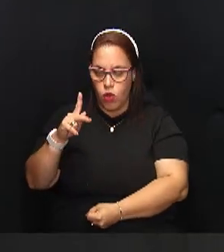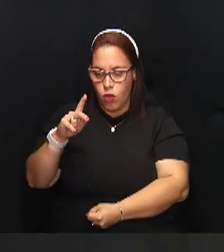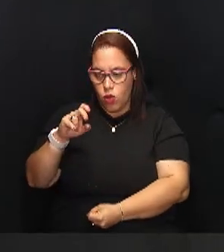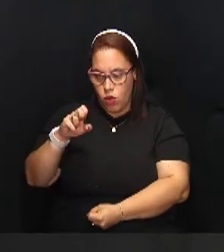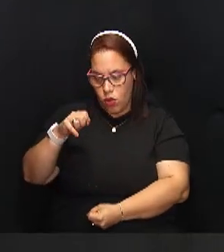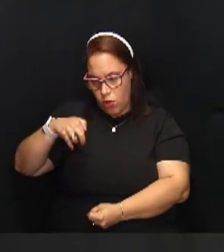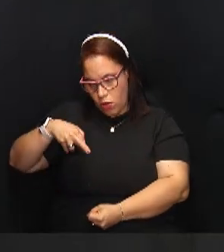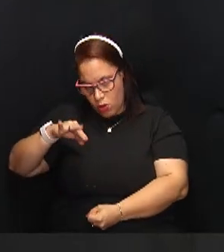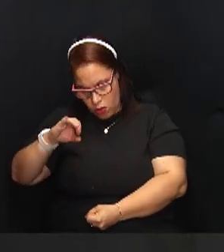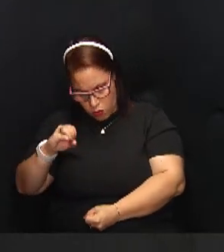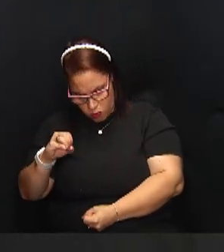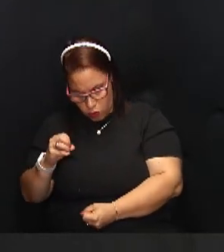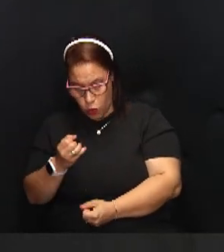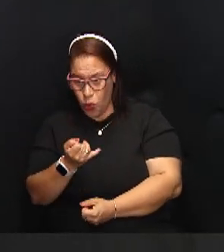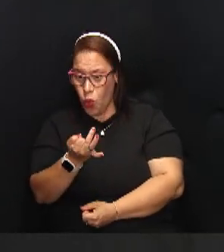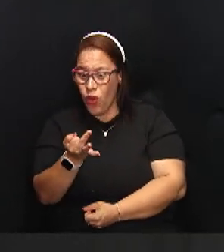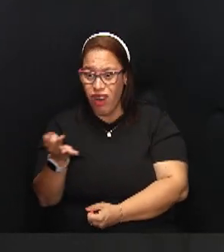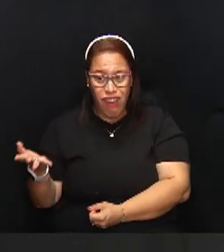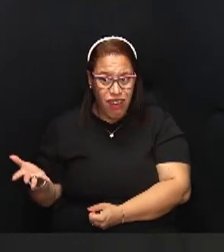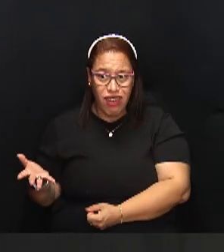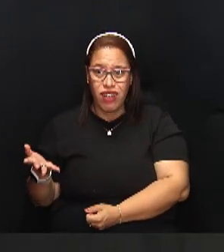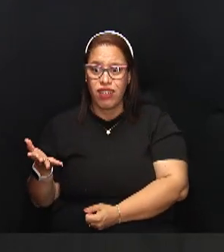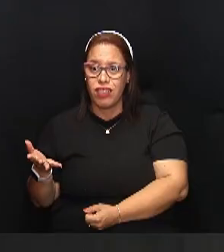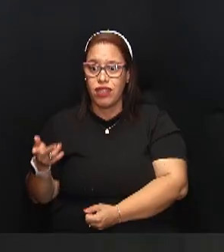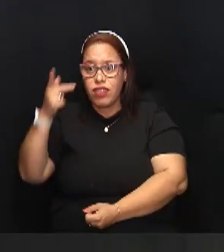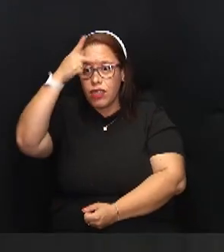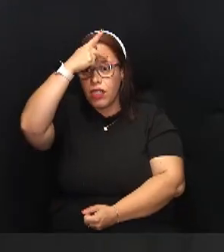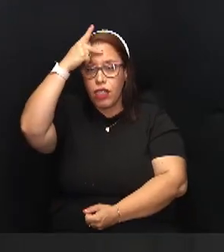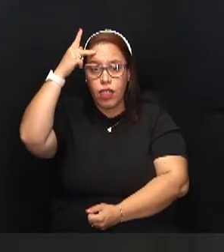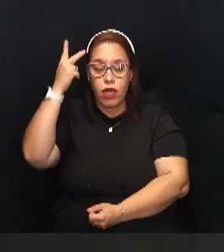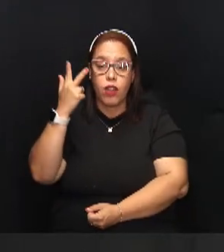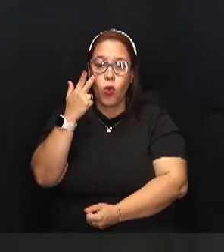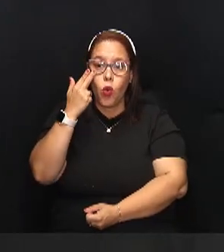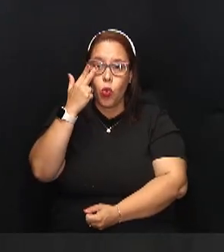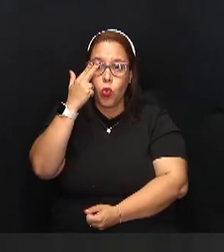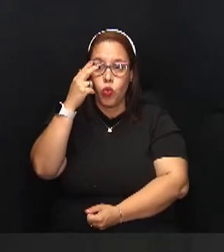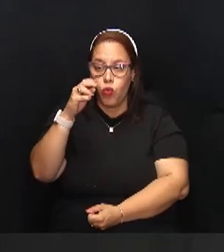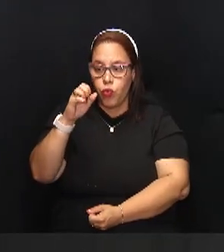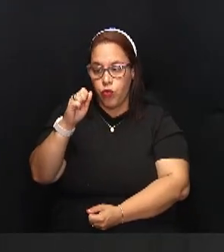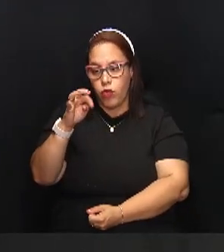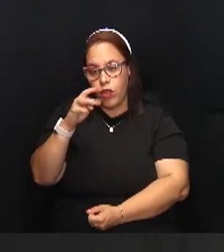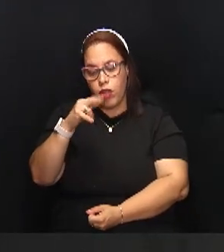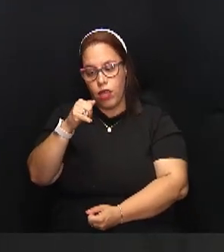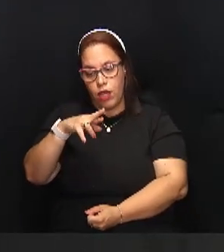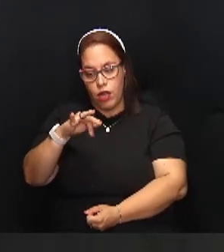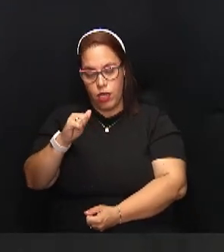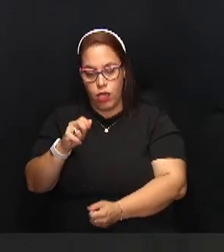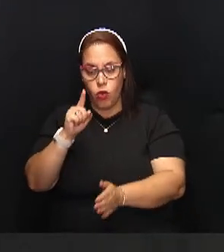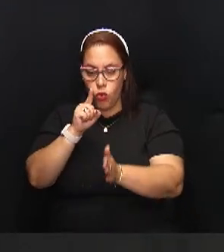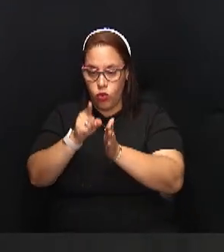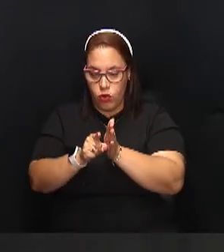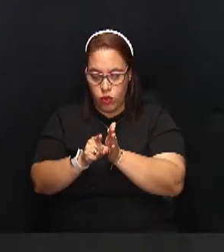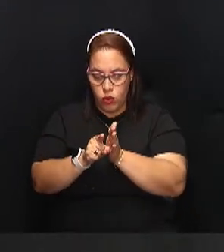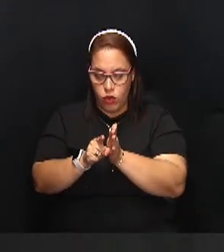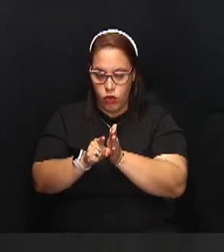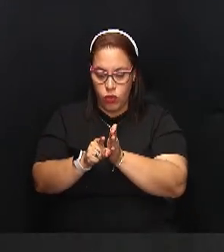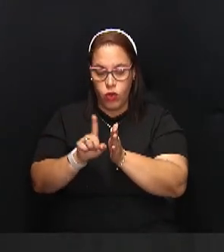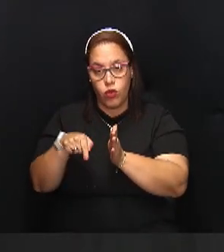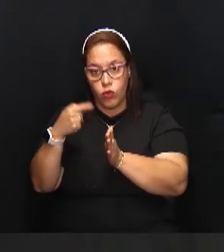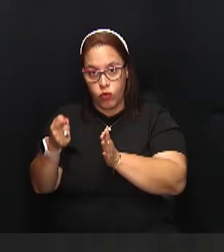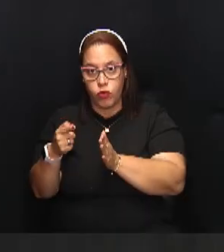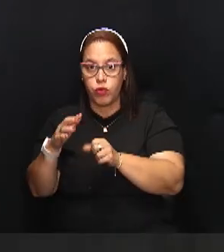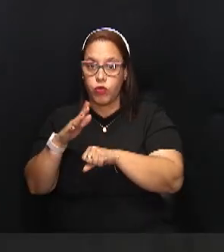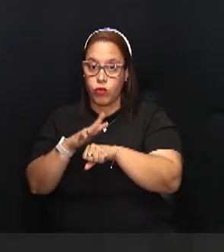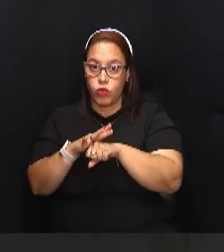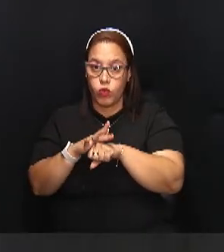Sim. Quantas e quantas pessoas com catarata que precisam da nossa ajuda, ou mesmo diagnóstico de alguma outra